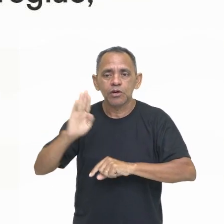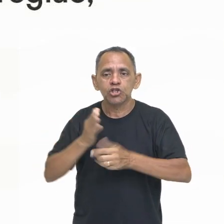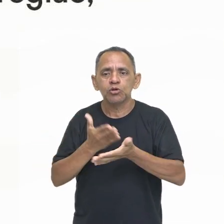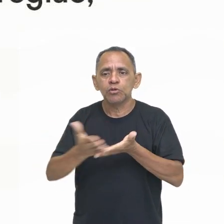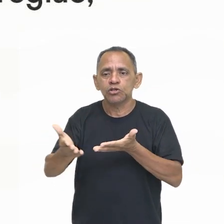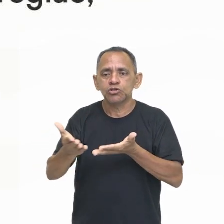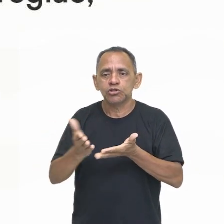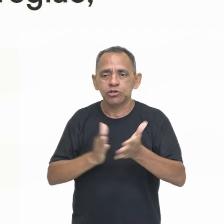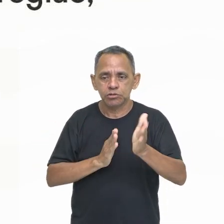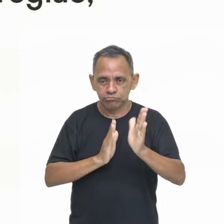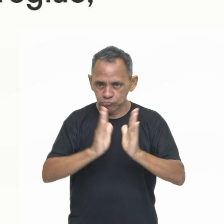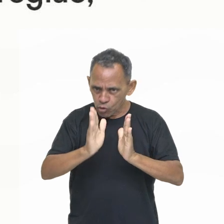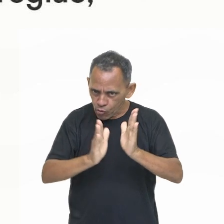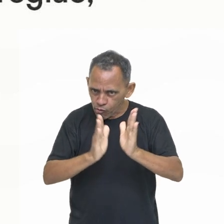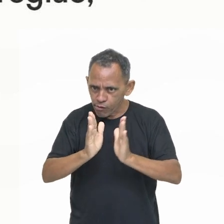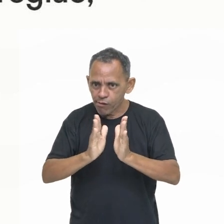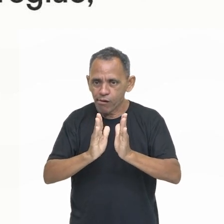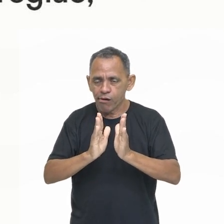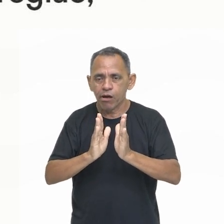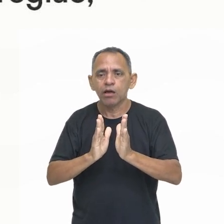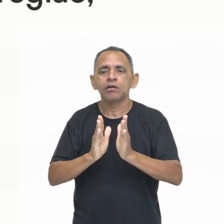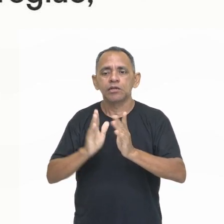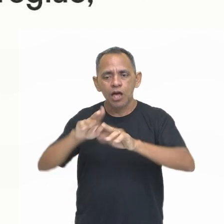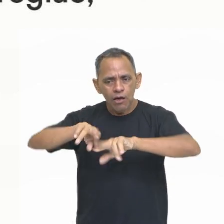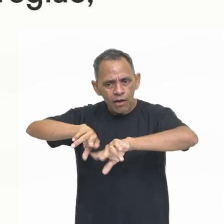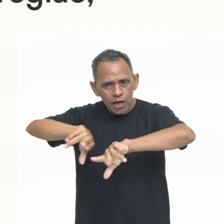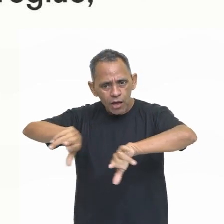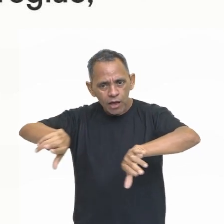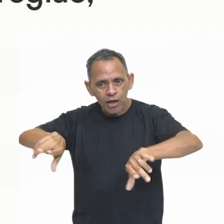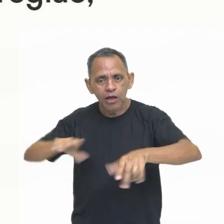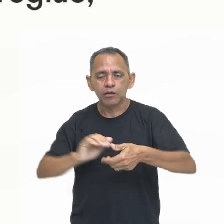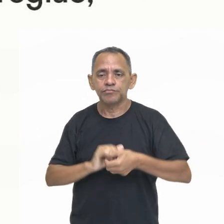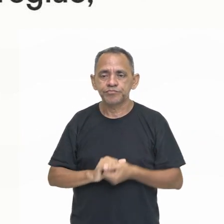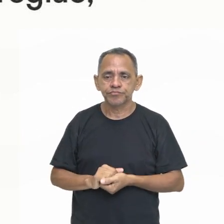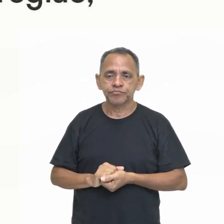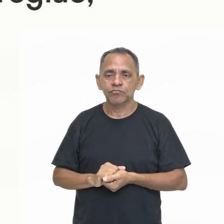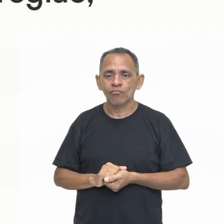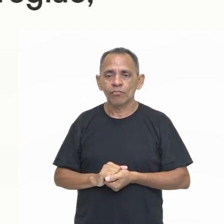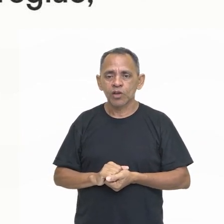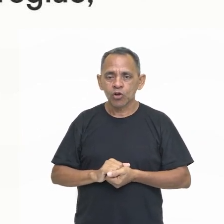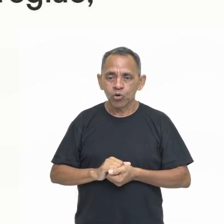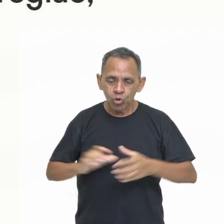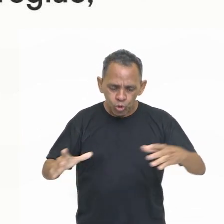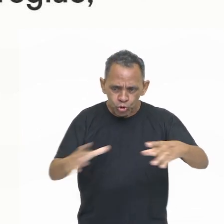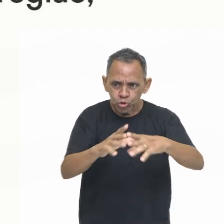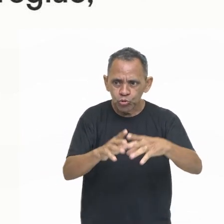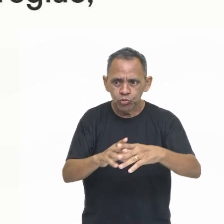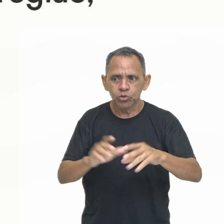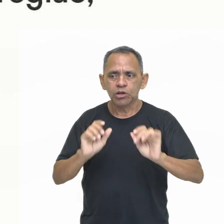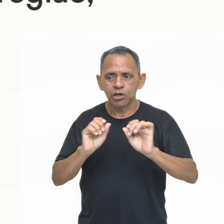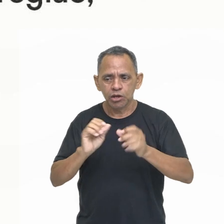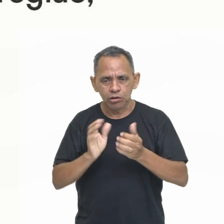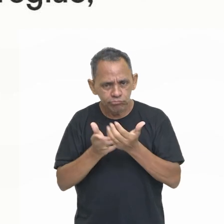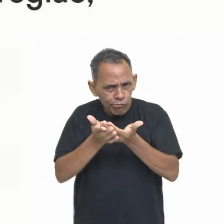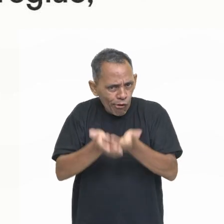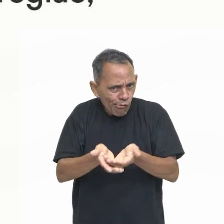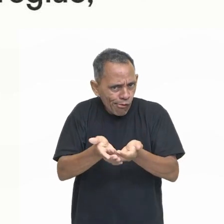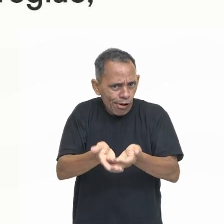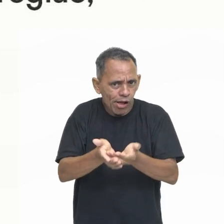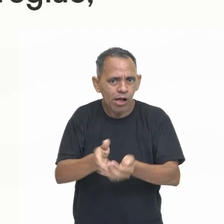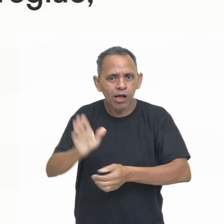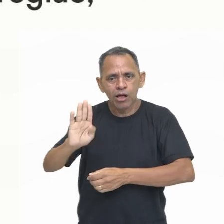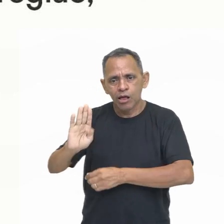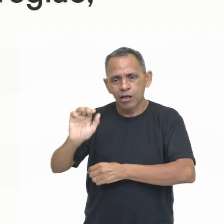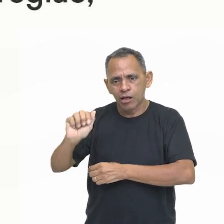partir das incursões bandeirantes, né, que vão, a partir